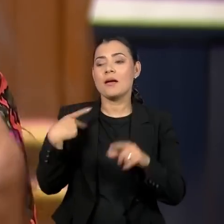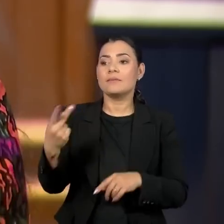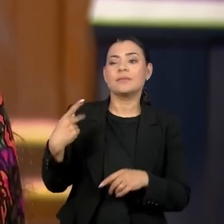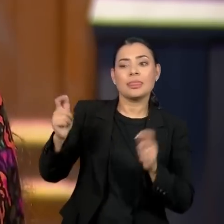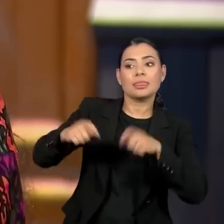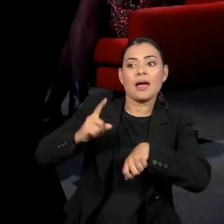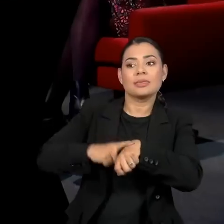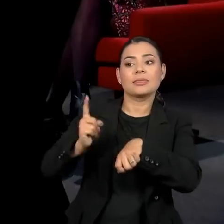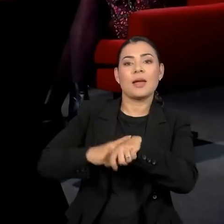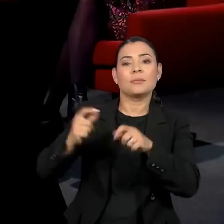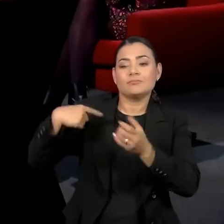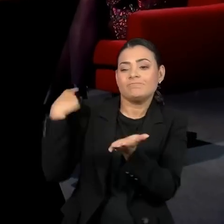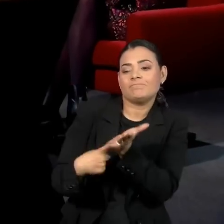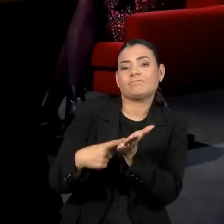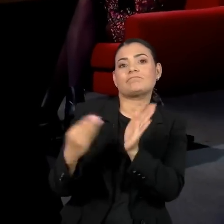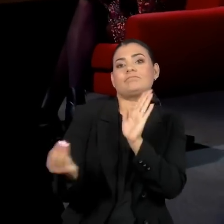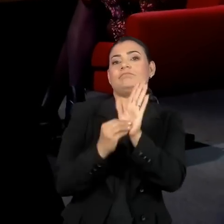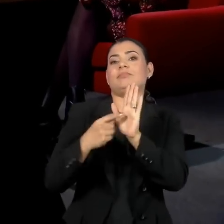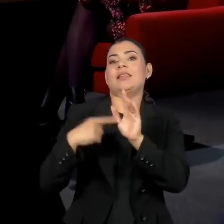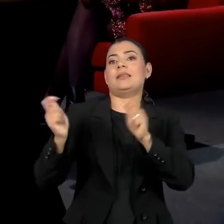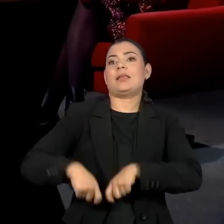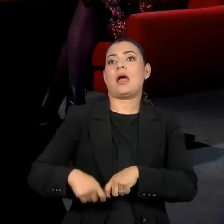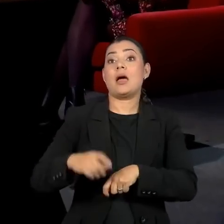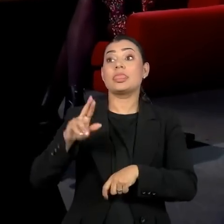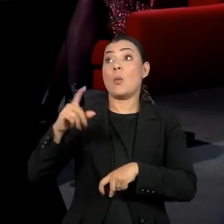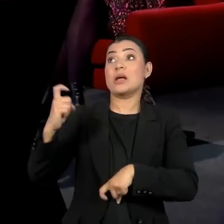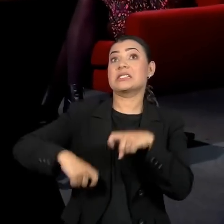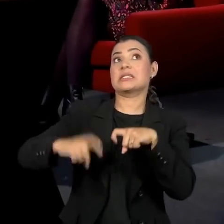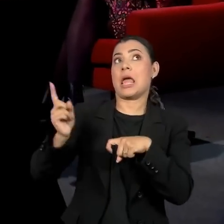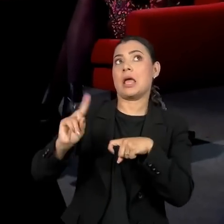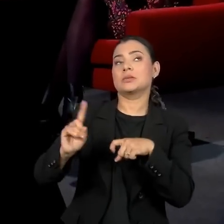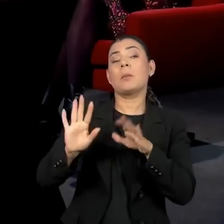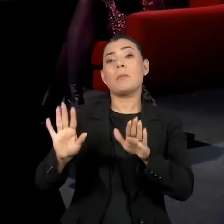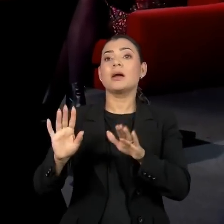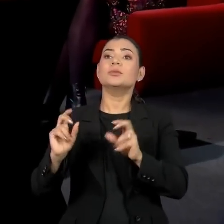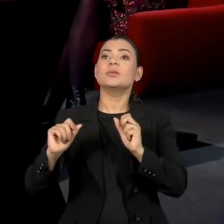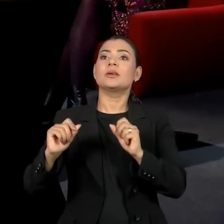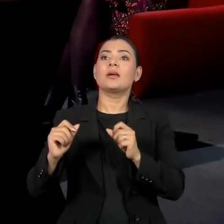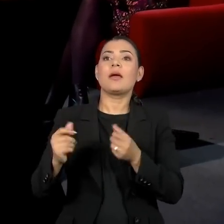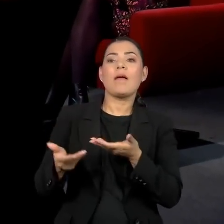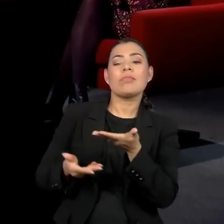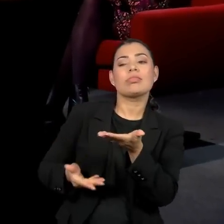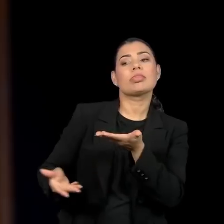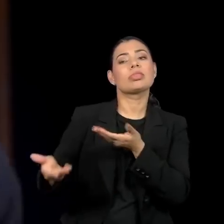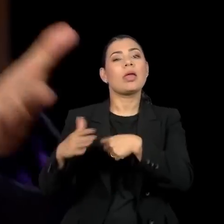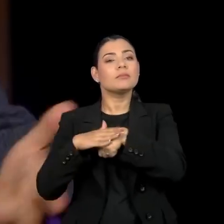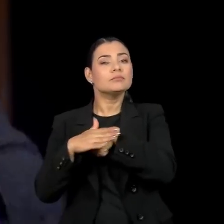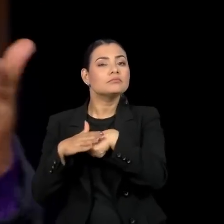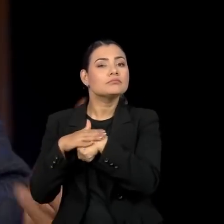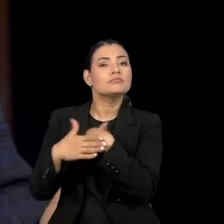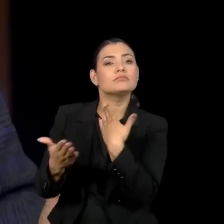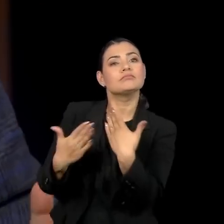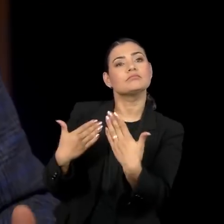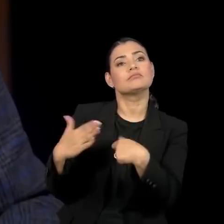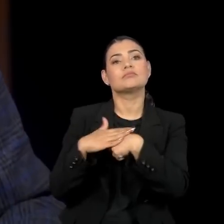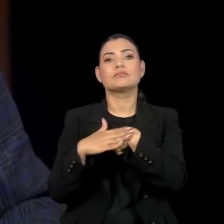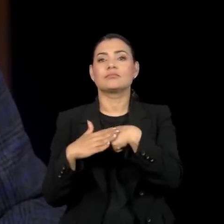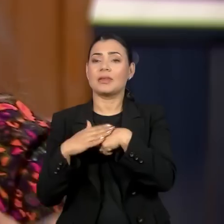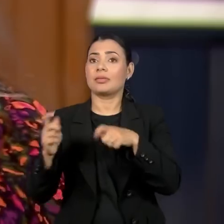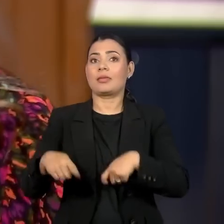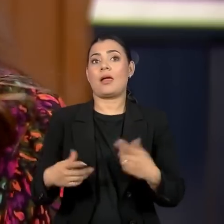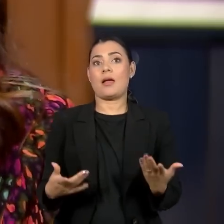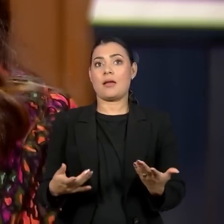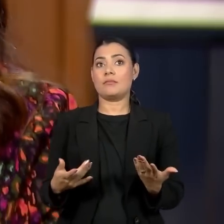ter um tempo que não necessariamente vai ser sexo, mas que vai ter um investimento vai de ter um investimento para abrir essa conversa. Eu vou